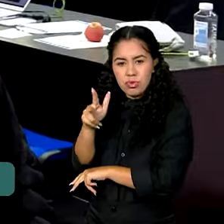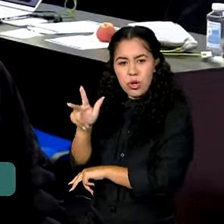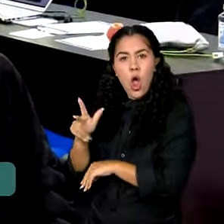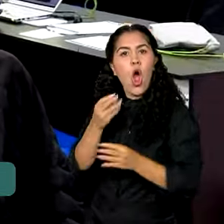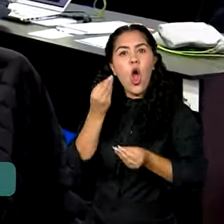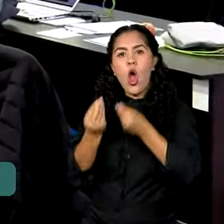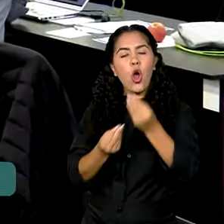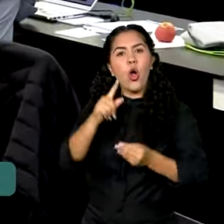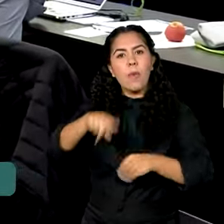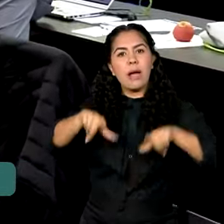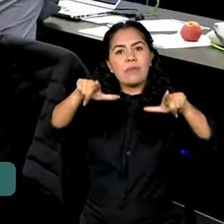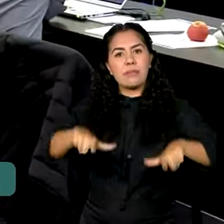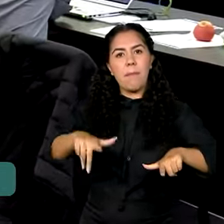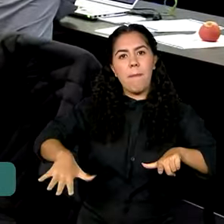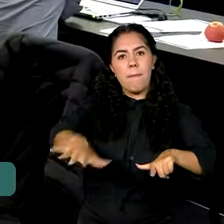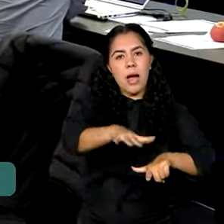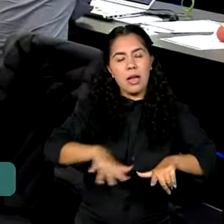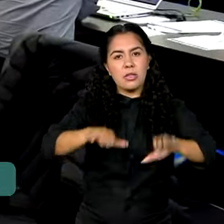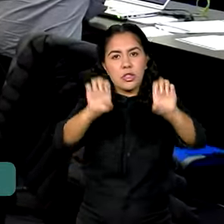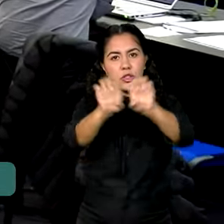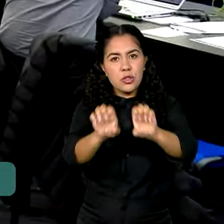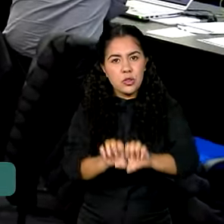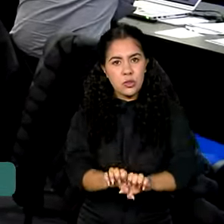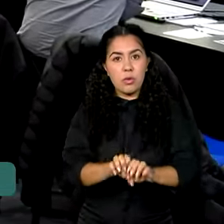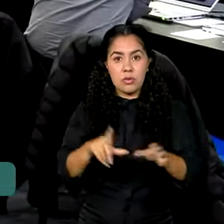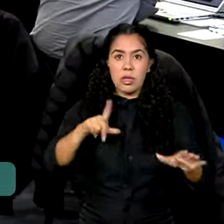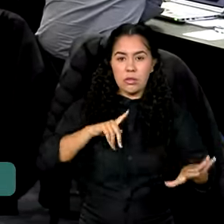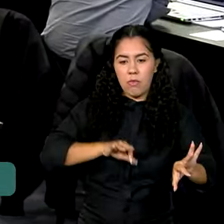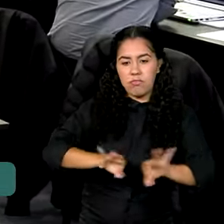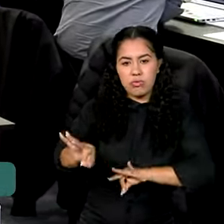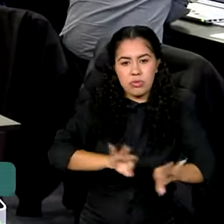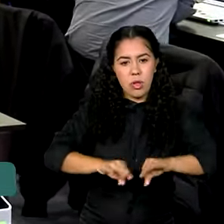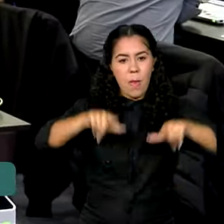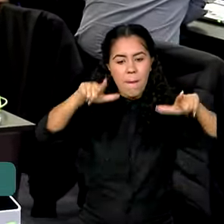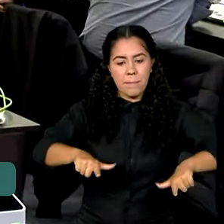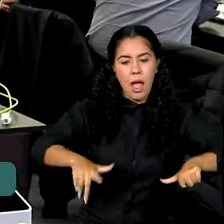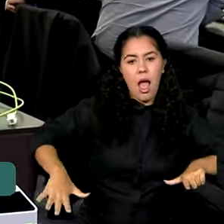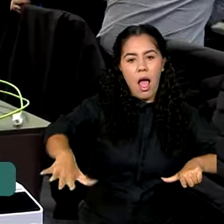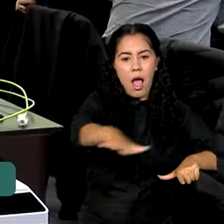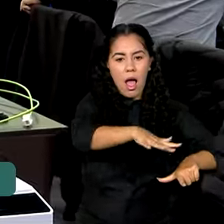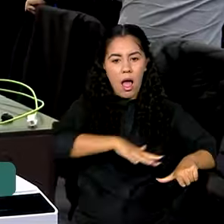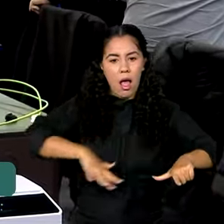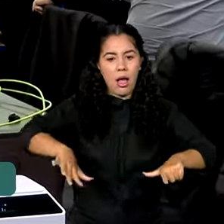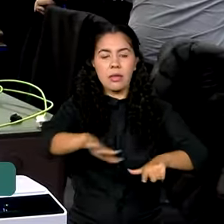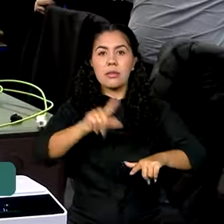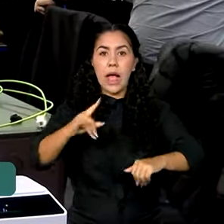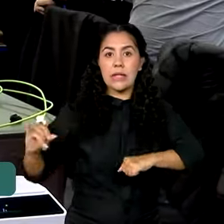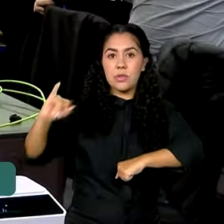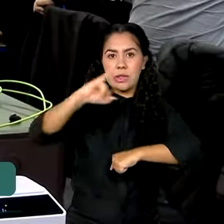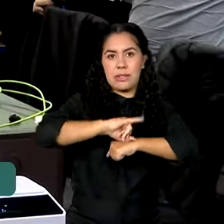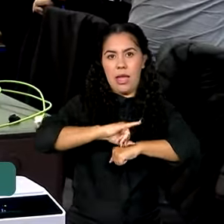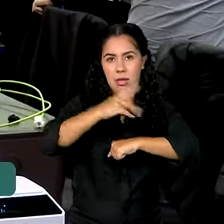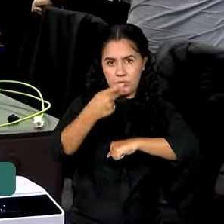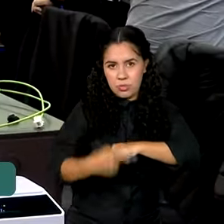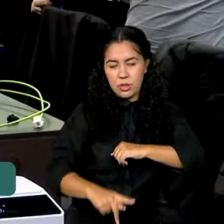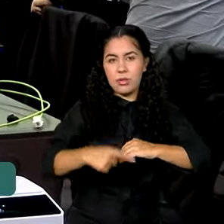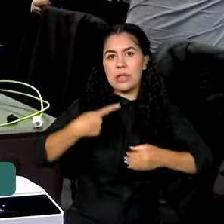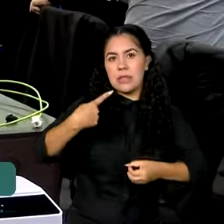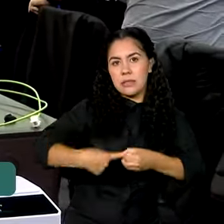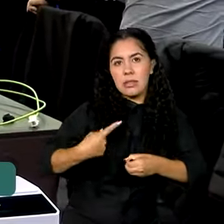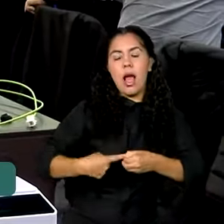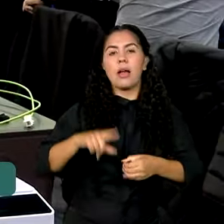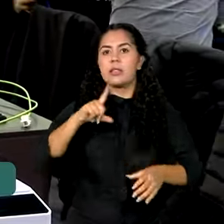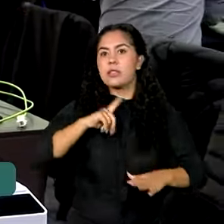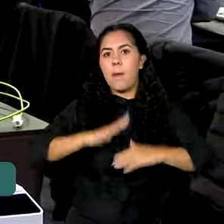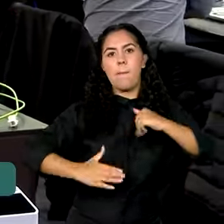que foi montada aqui na Expo Kazan, um centro de exposições que fica bem no centro da cidade, para receber jornalistas